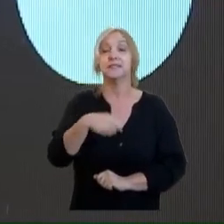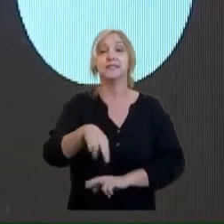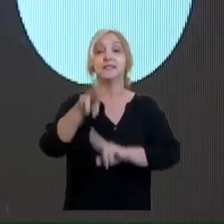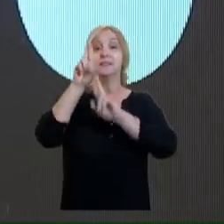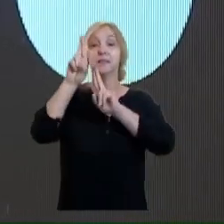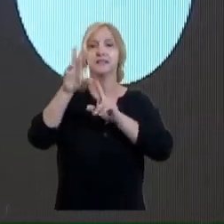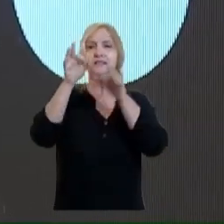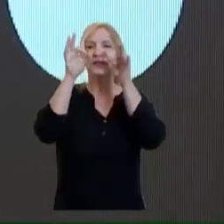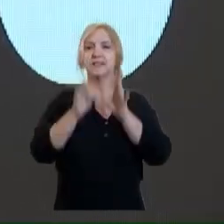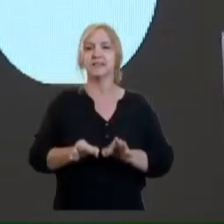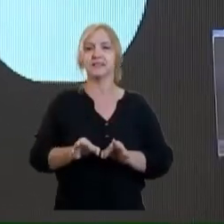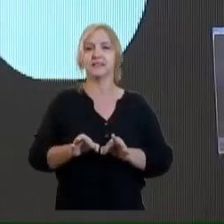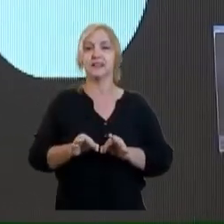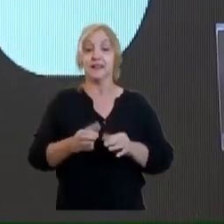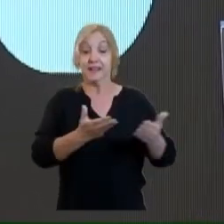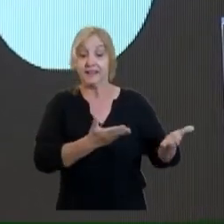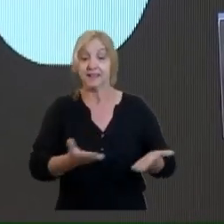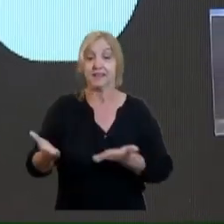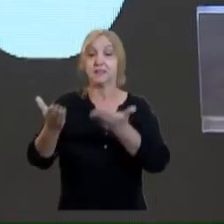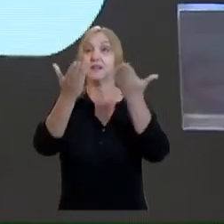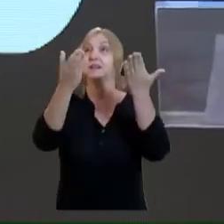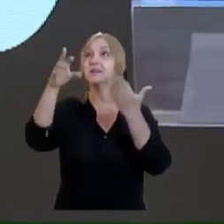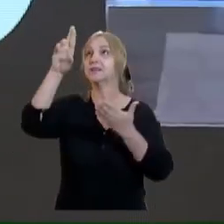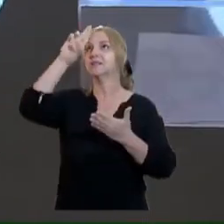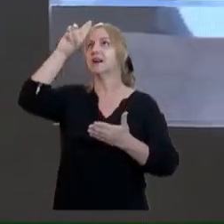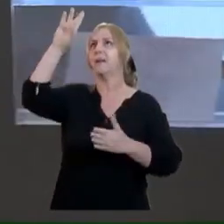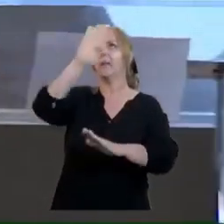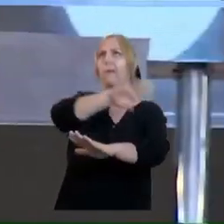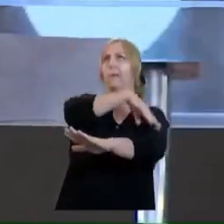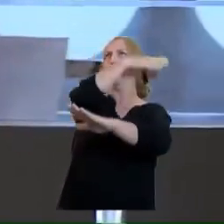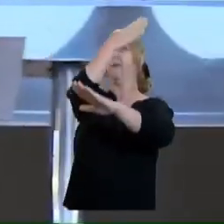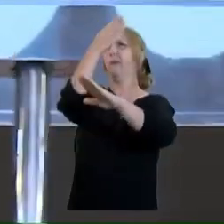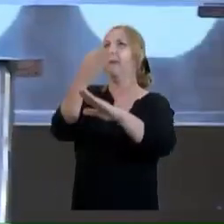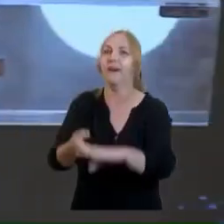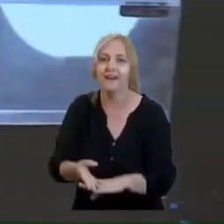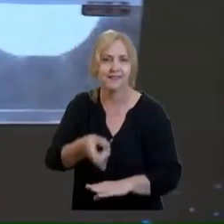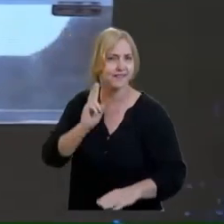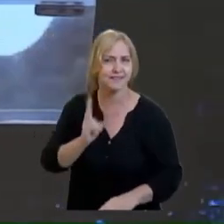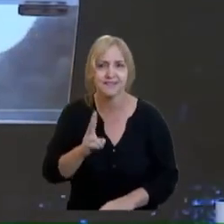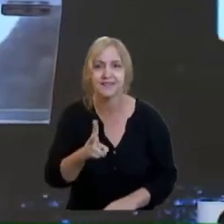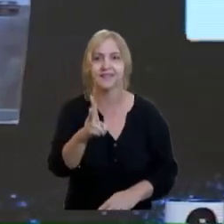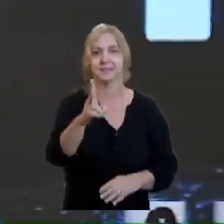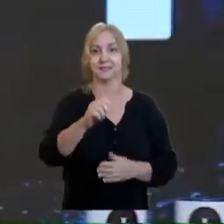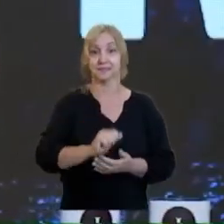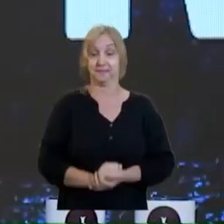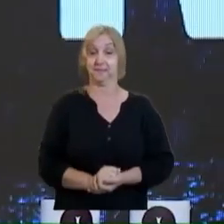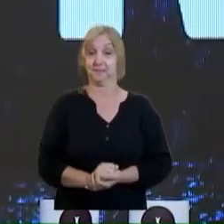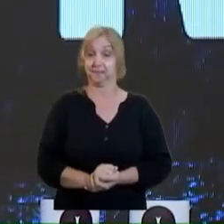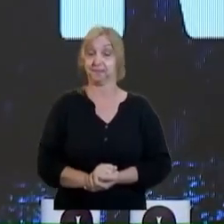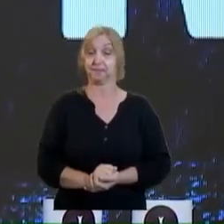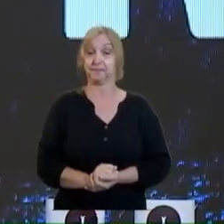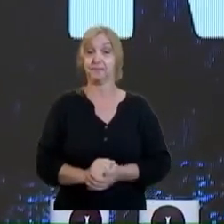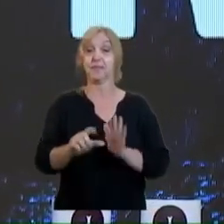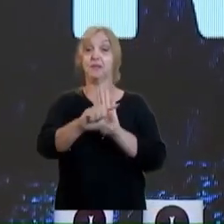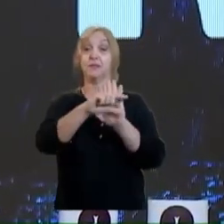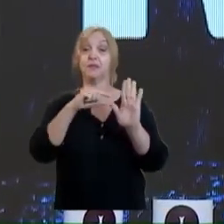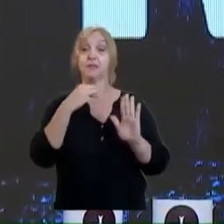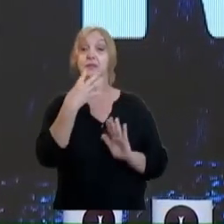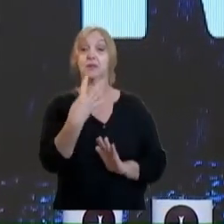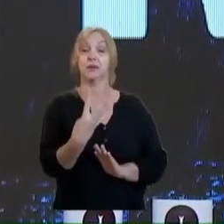esperança e essa certeza. Bendirei o Senhor em todo tempo. Olha o versículo